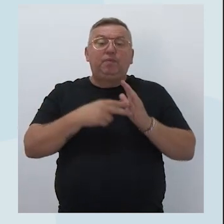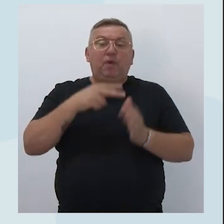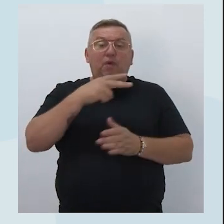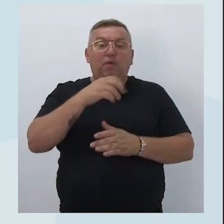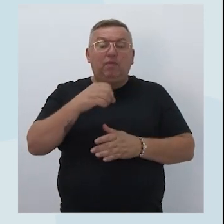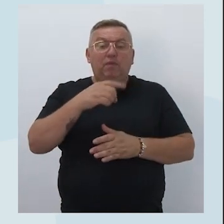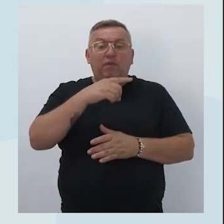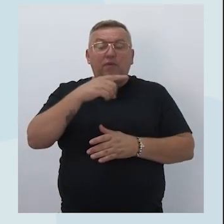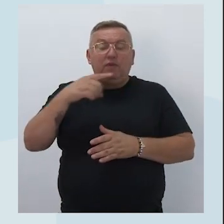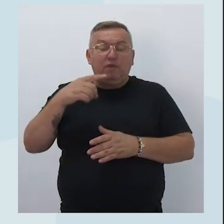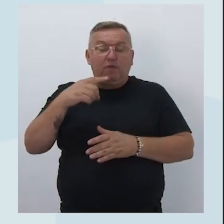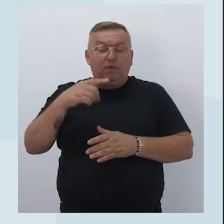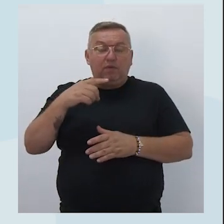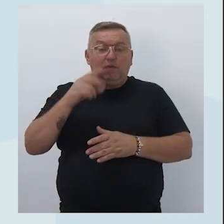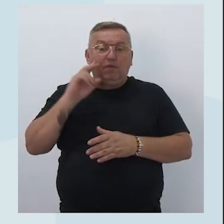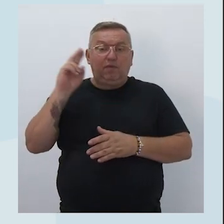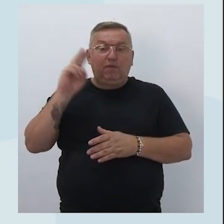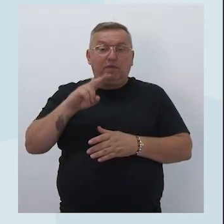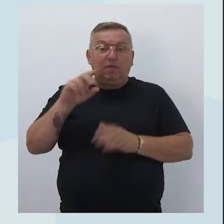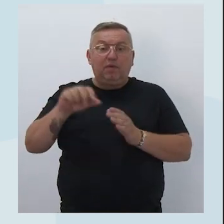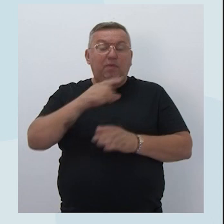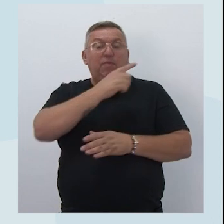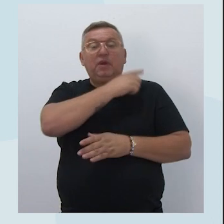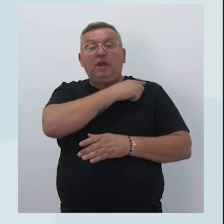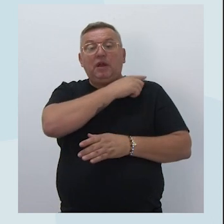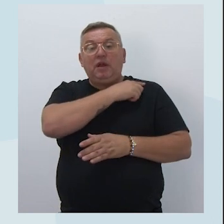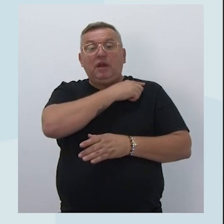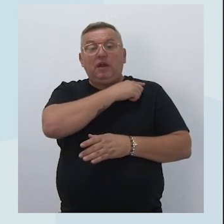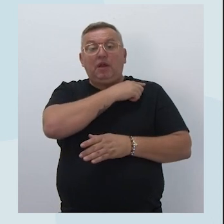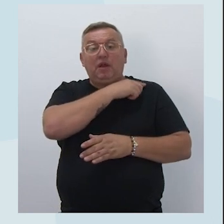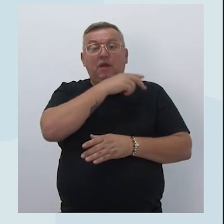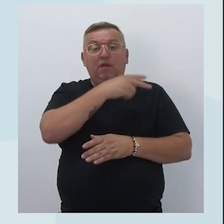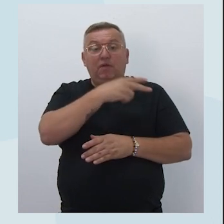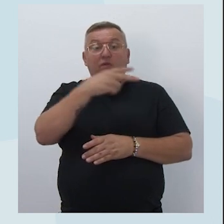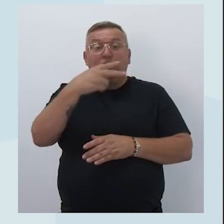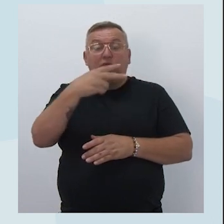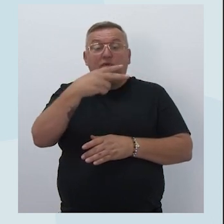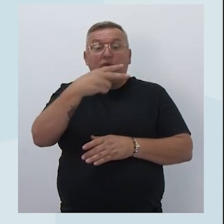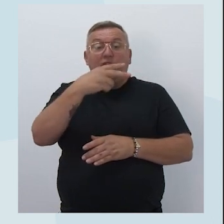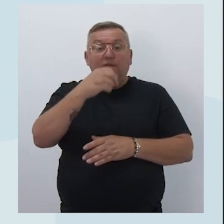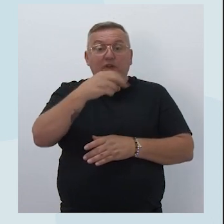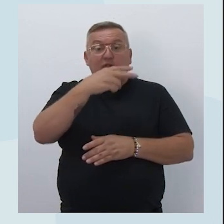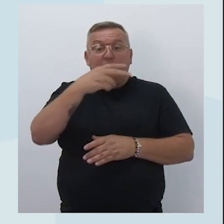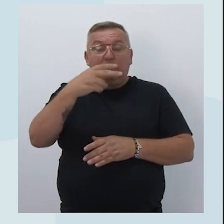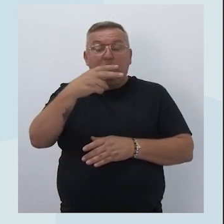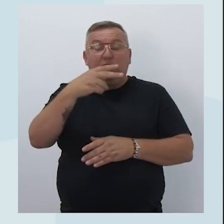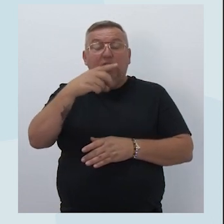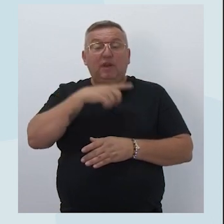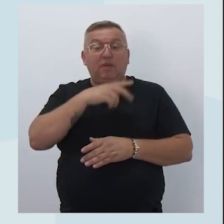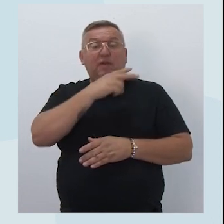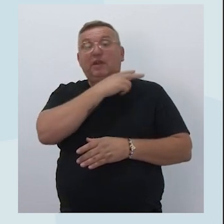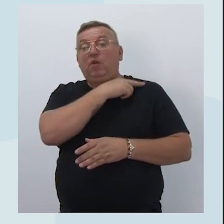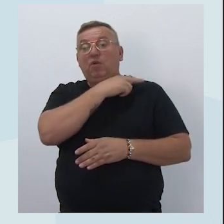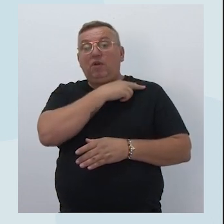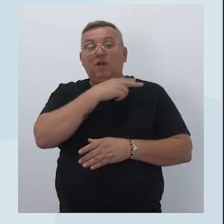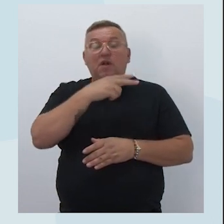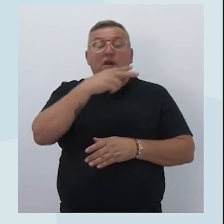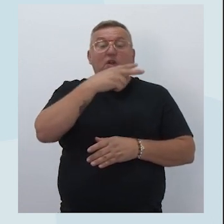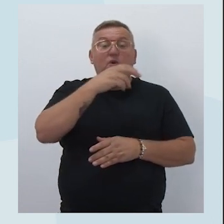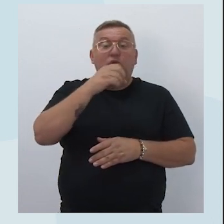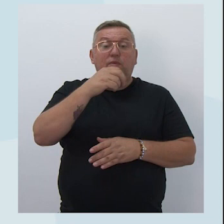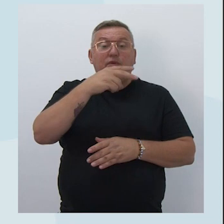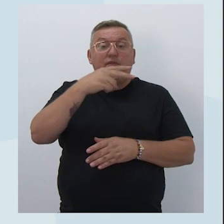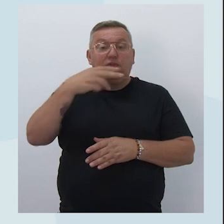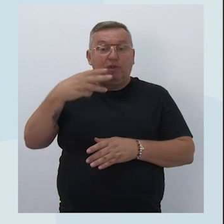2021 iniciaremos somente com a primeira série, em 2022 teremos a segunda série do ensino médio e 2023